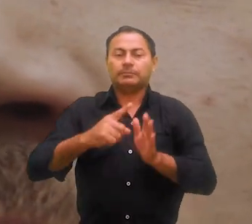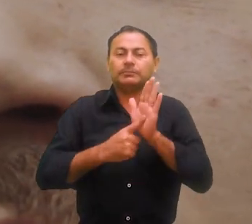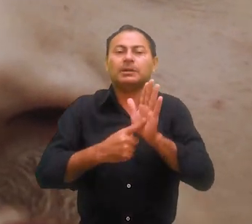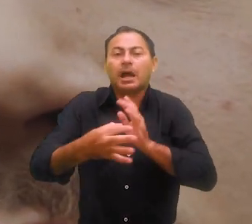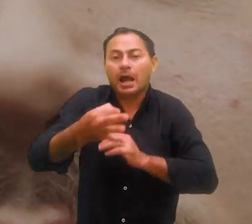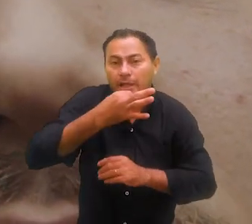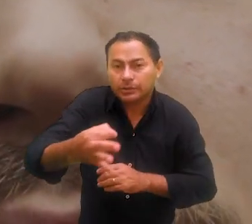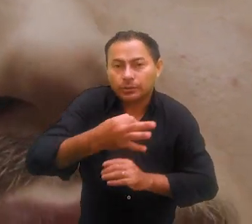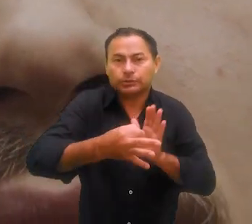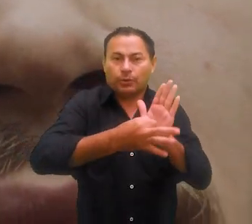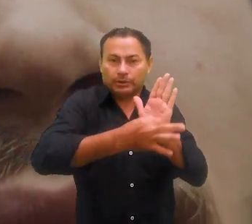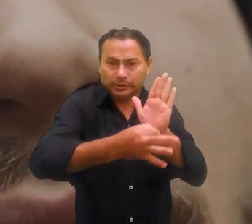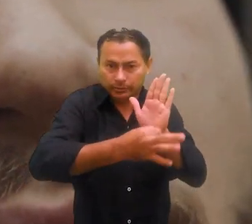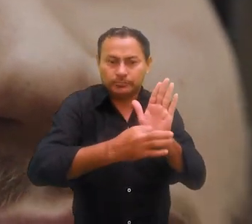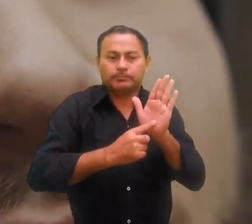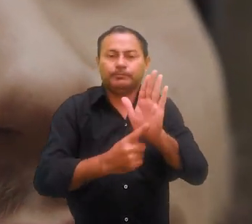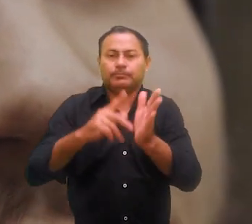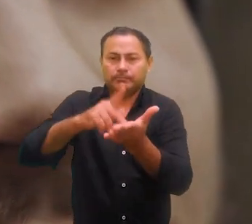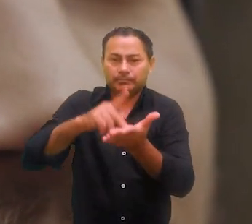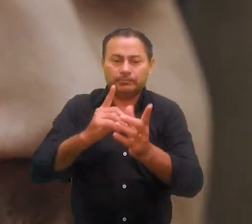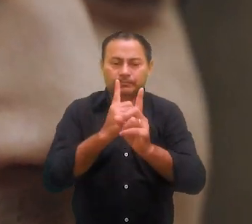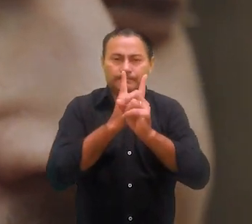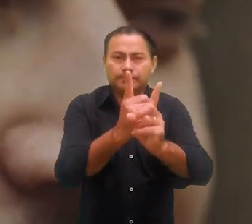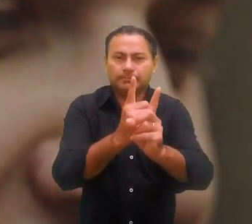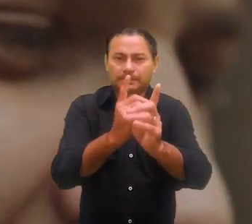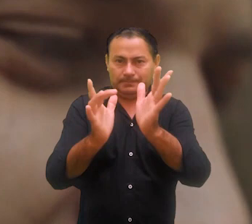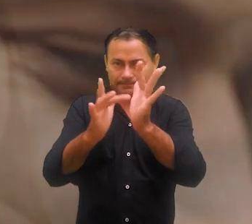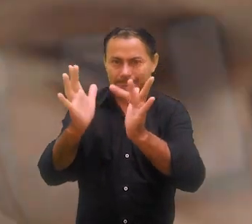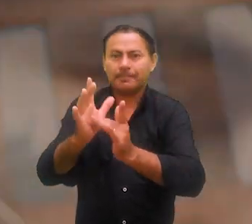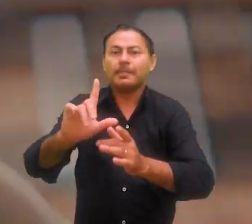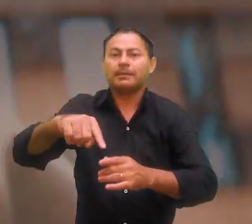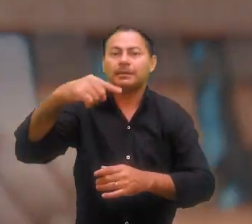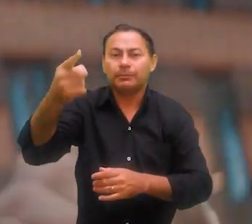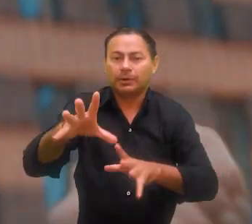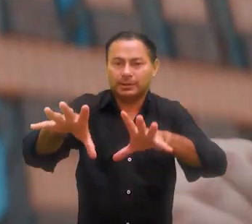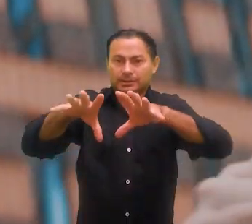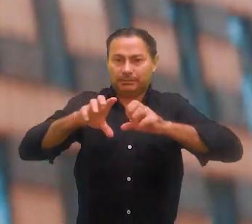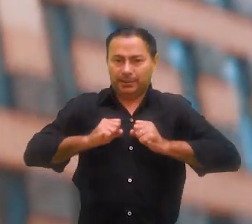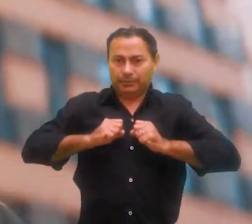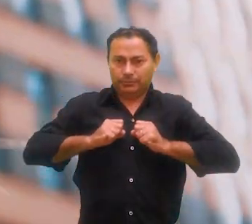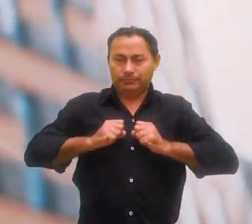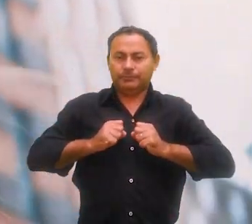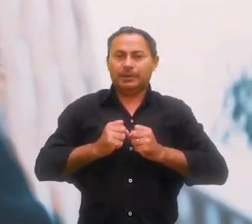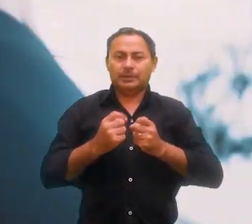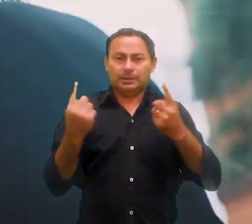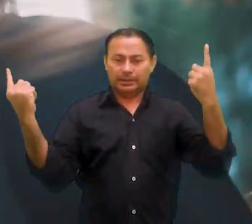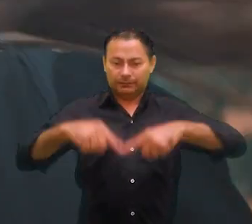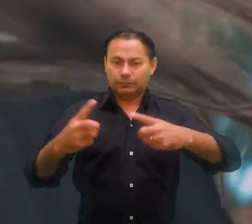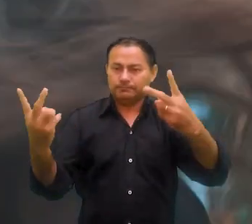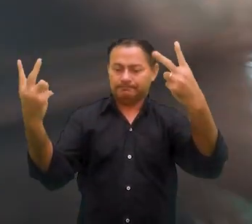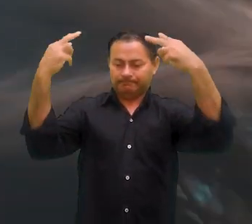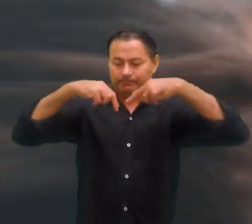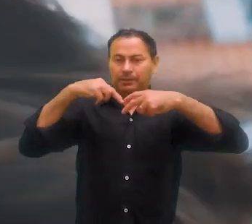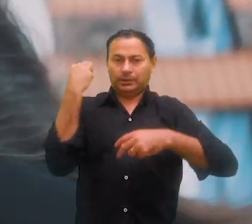as atitudes que serão desenvolvidas no verdadeiro discípulo de Jesus Cristo. Depois de recebermos este desafio